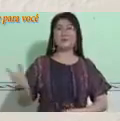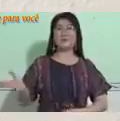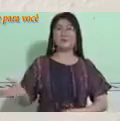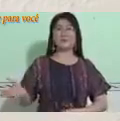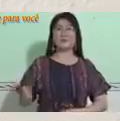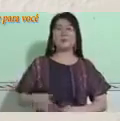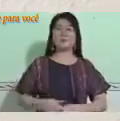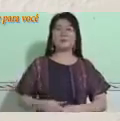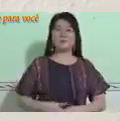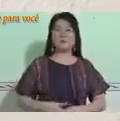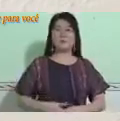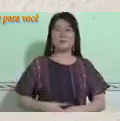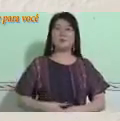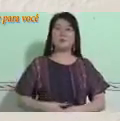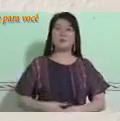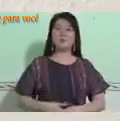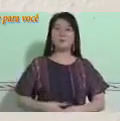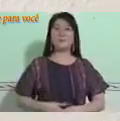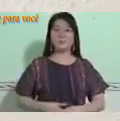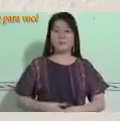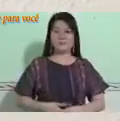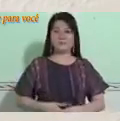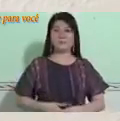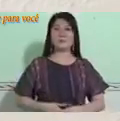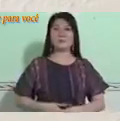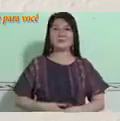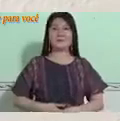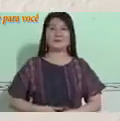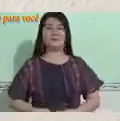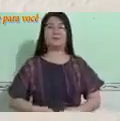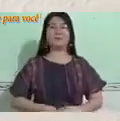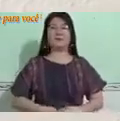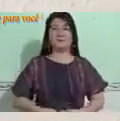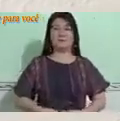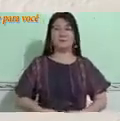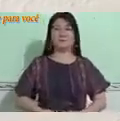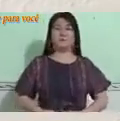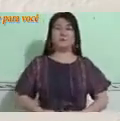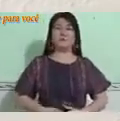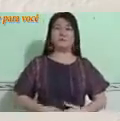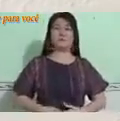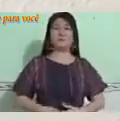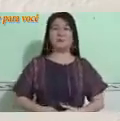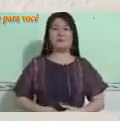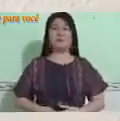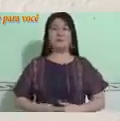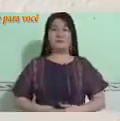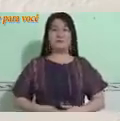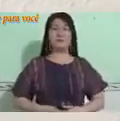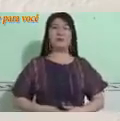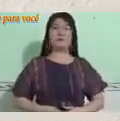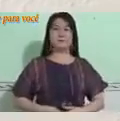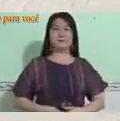2 pontos é aconselhado não mexer na vítima, pois pode ter fraturado a coluna, podendo levar a